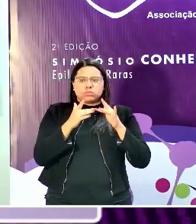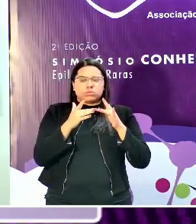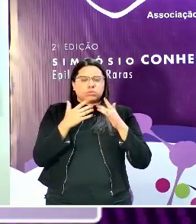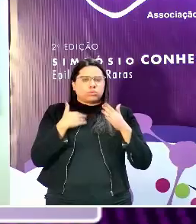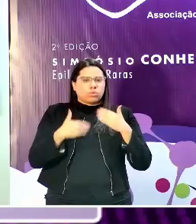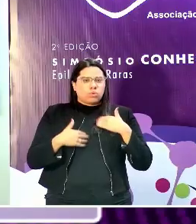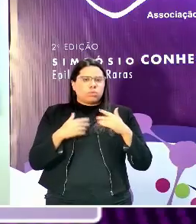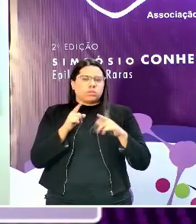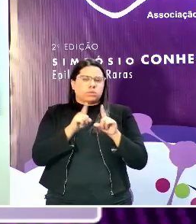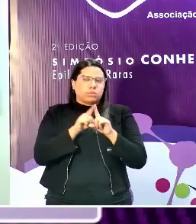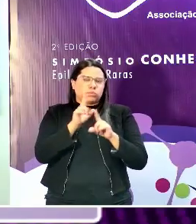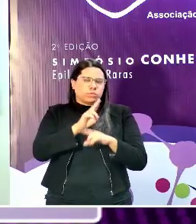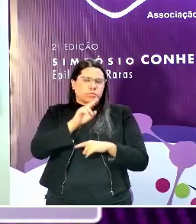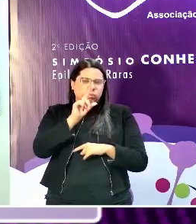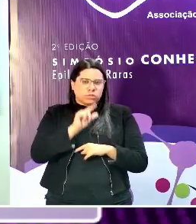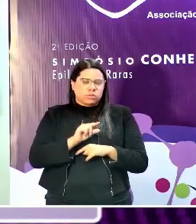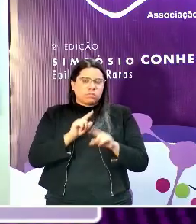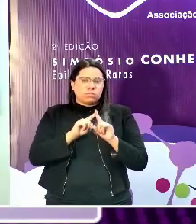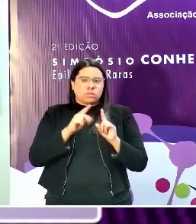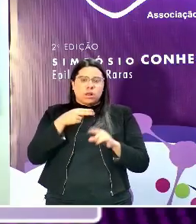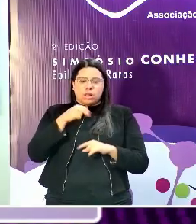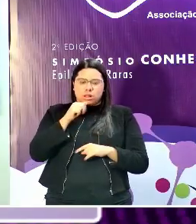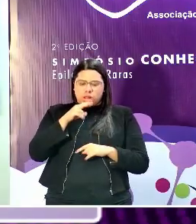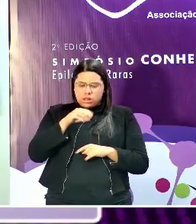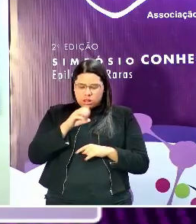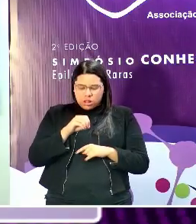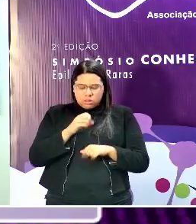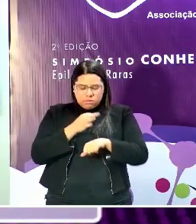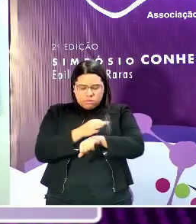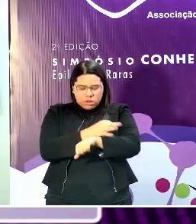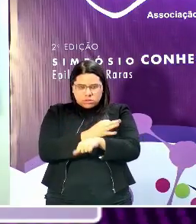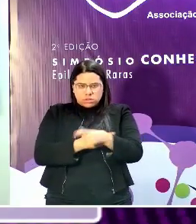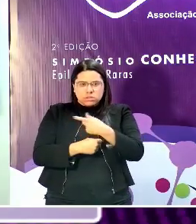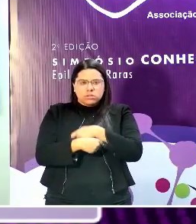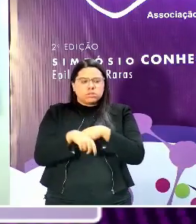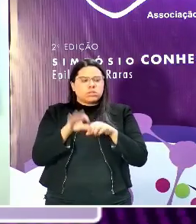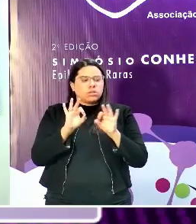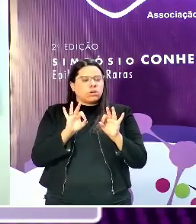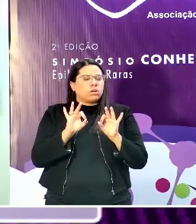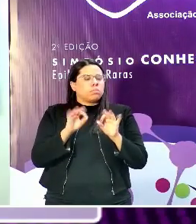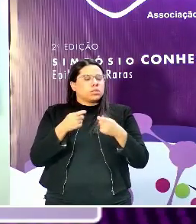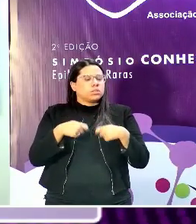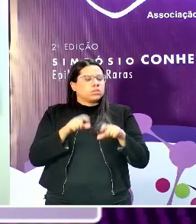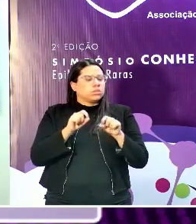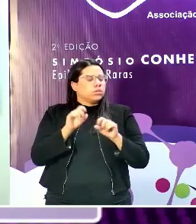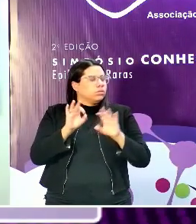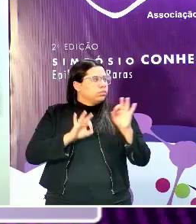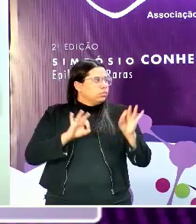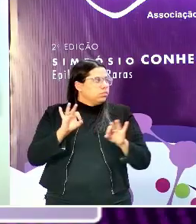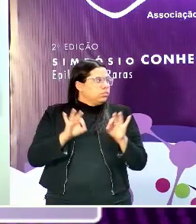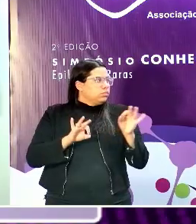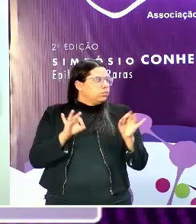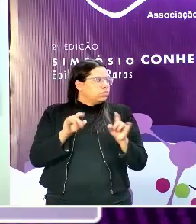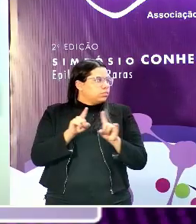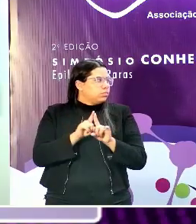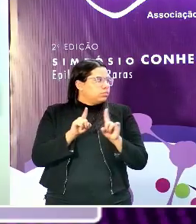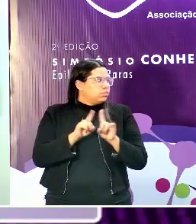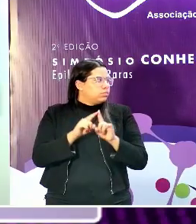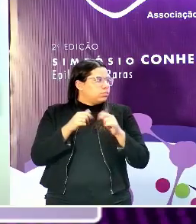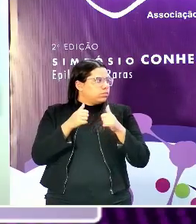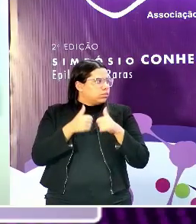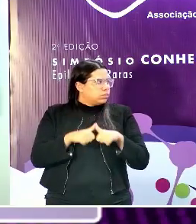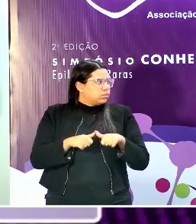menor. Mas a nanopartícula ela tinha que ser planejada e produzida para ficar